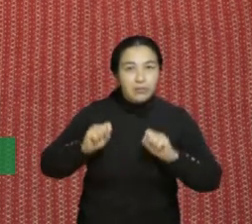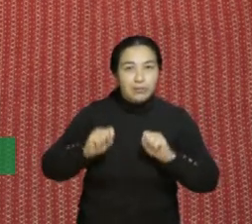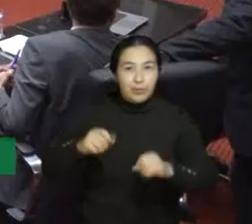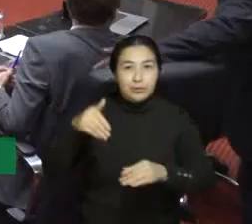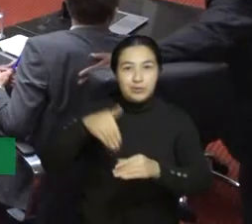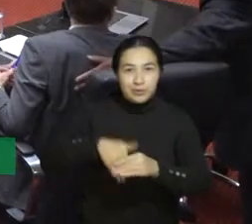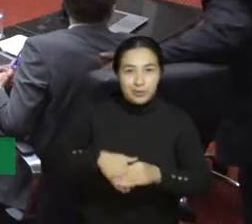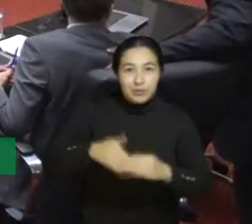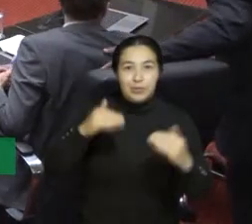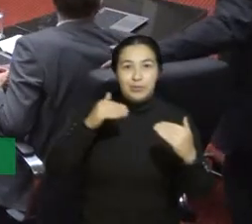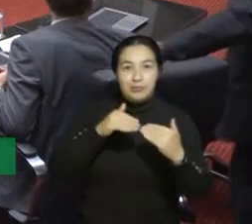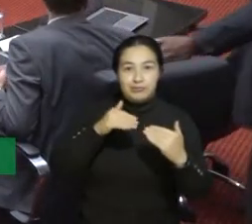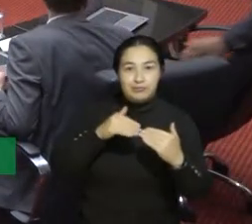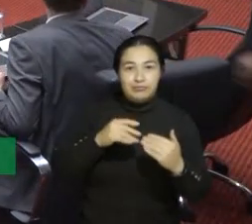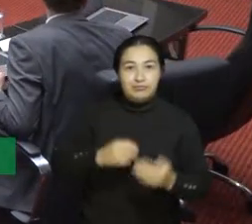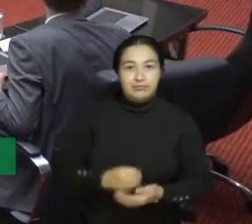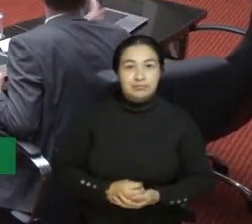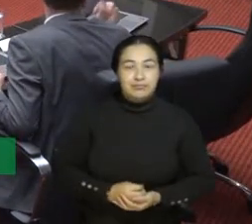favorável.